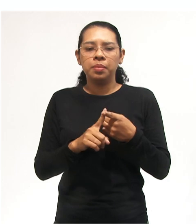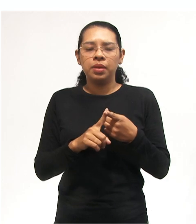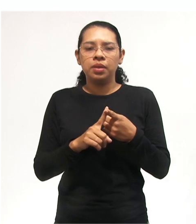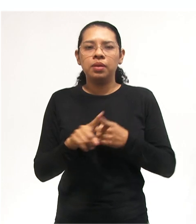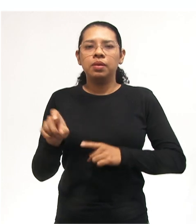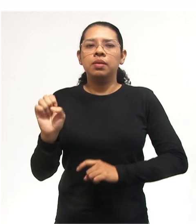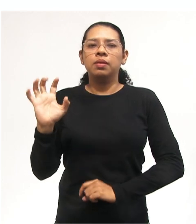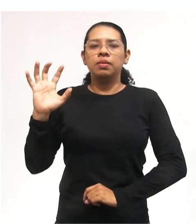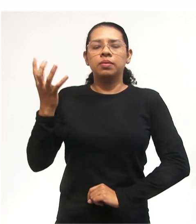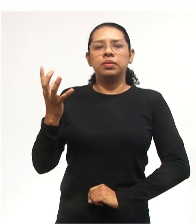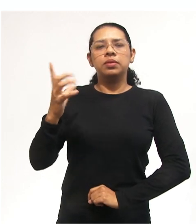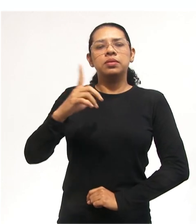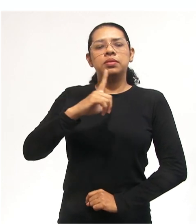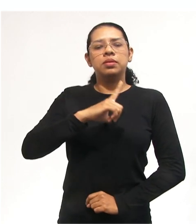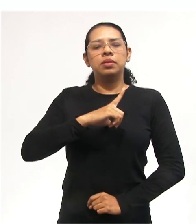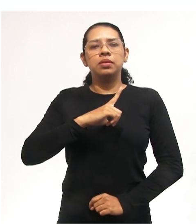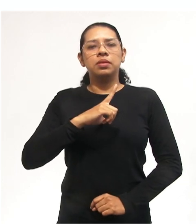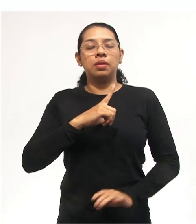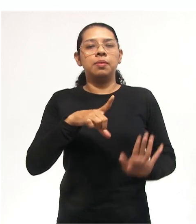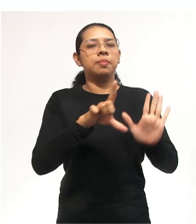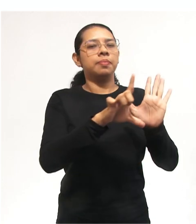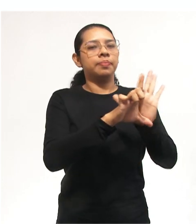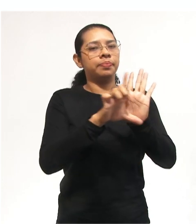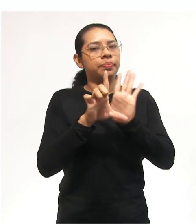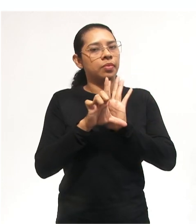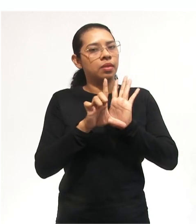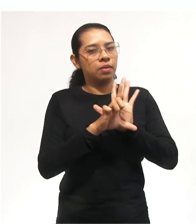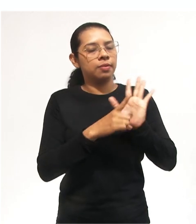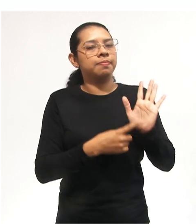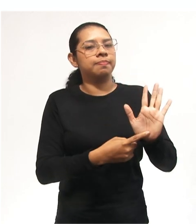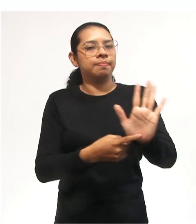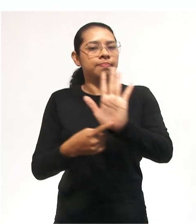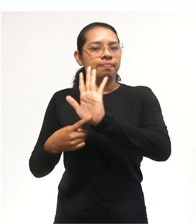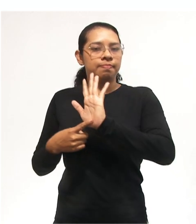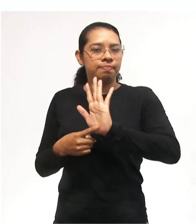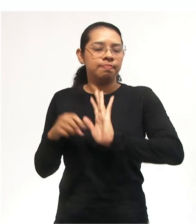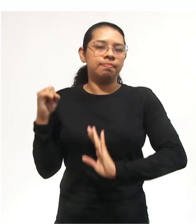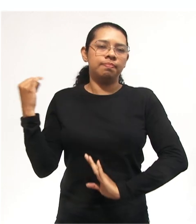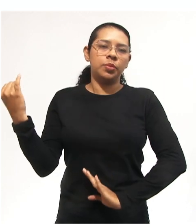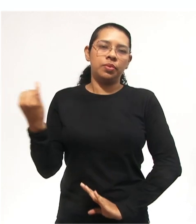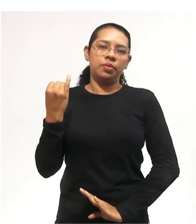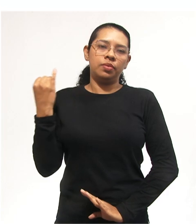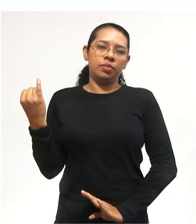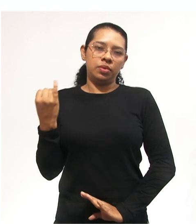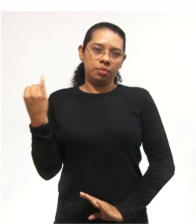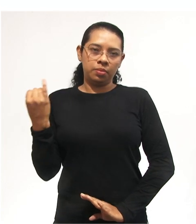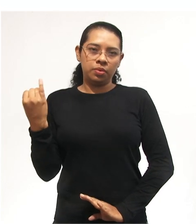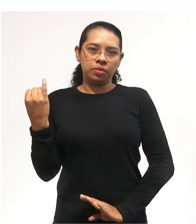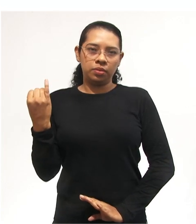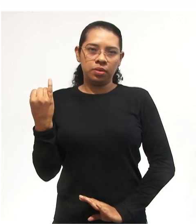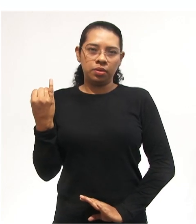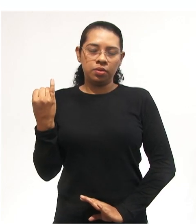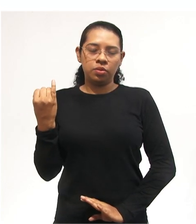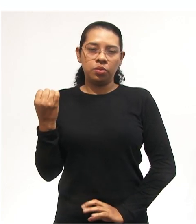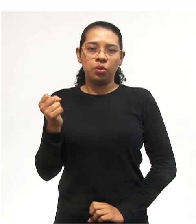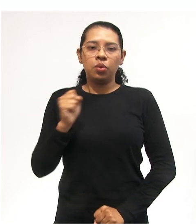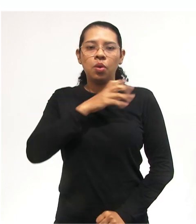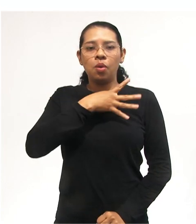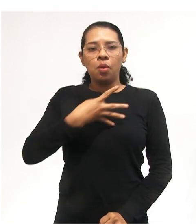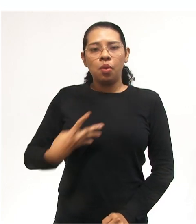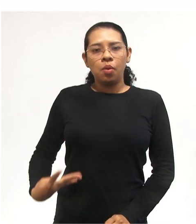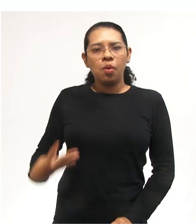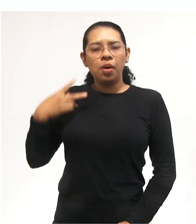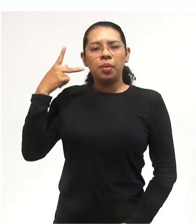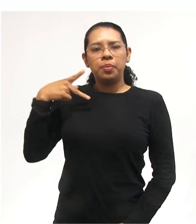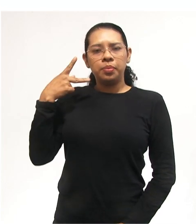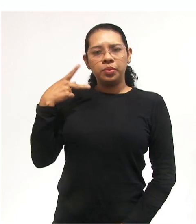tem algumas leis, né, que são destacadas como parte desse ambiente da política de inovação do Brasil. Começando pela Lei